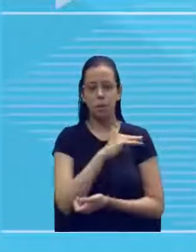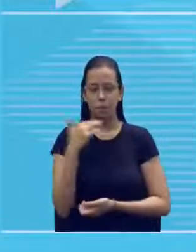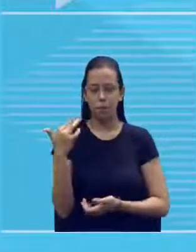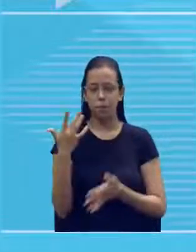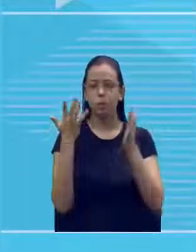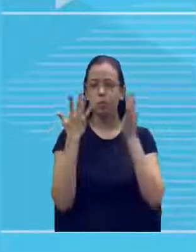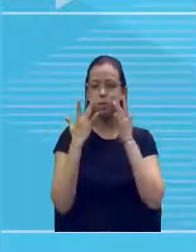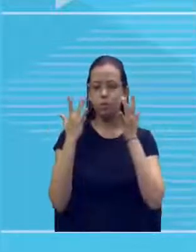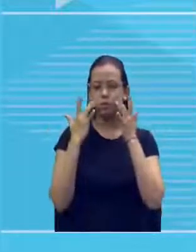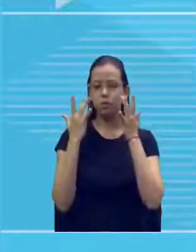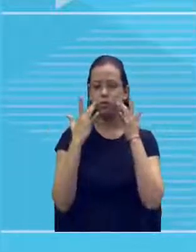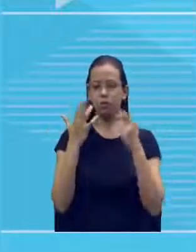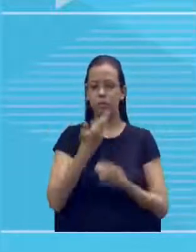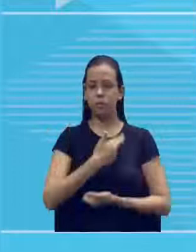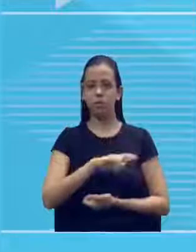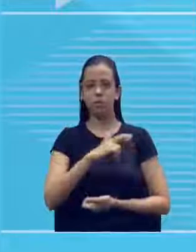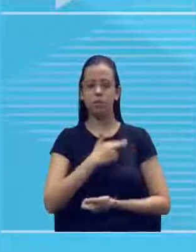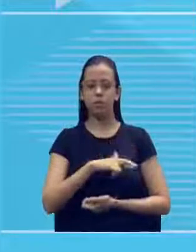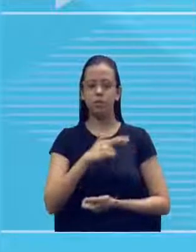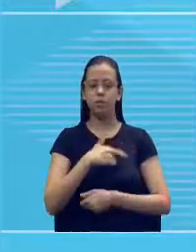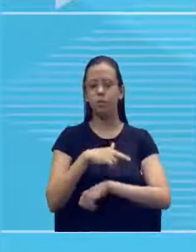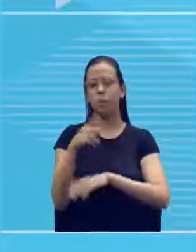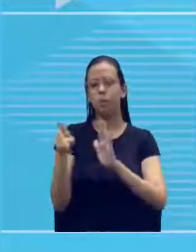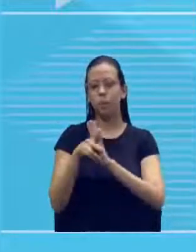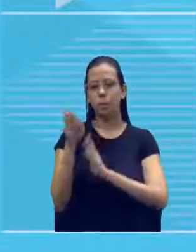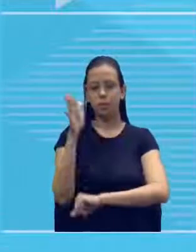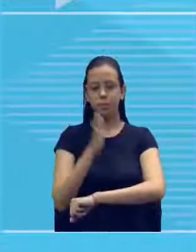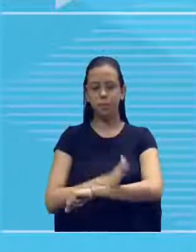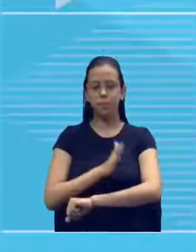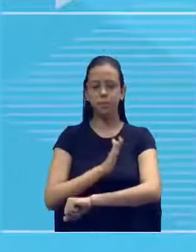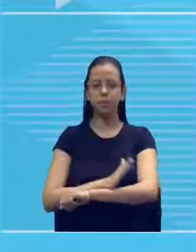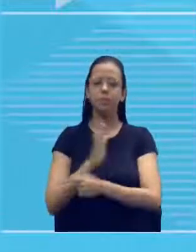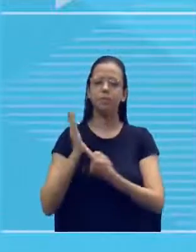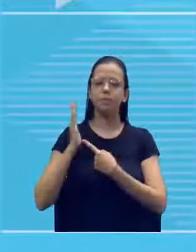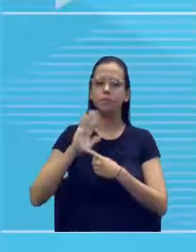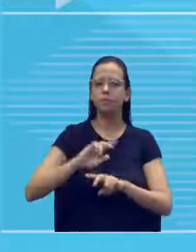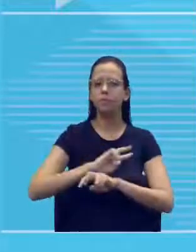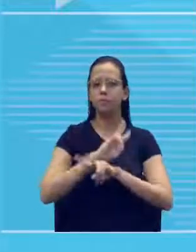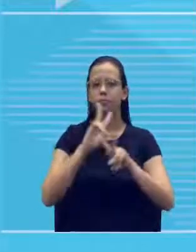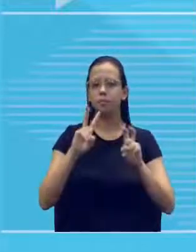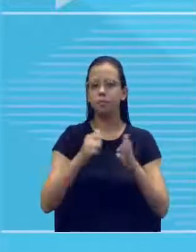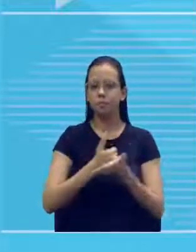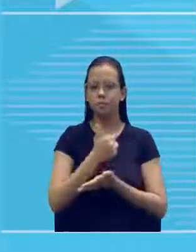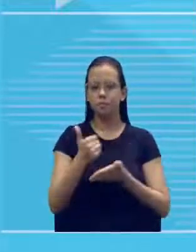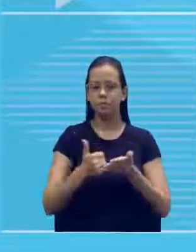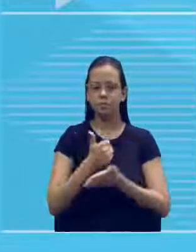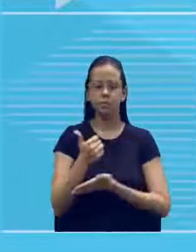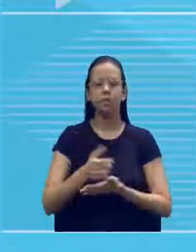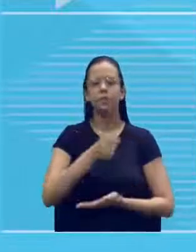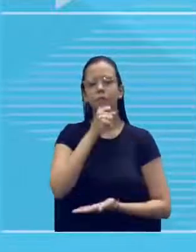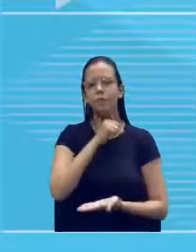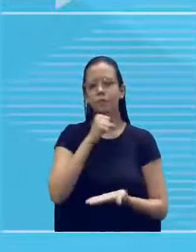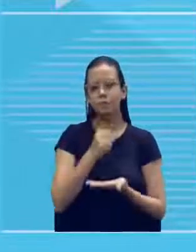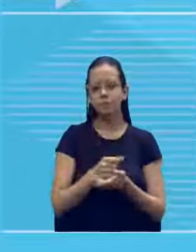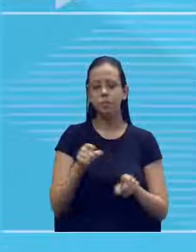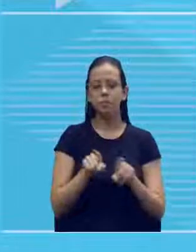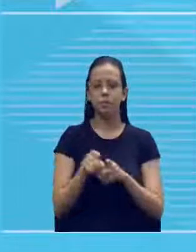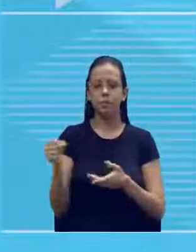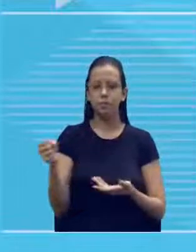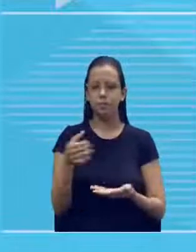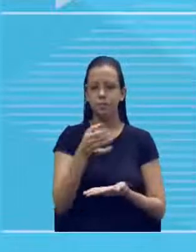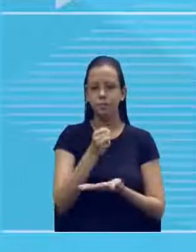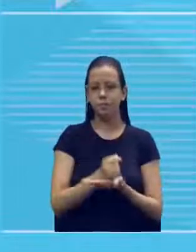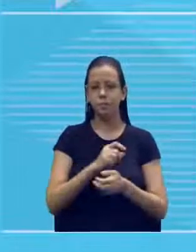teatro religioso medieval abordava temas baseados no Antigo e no Novo Testamento, como a vida